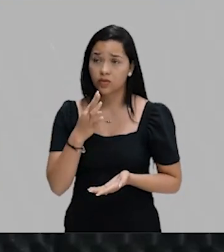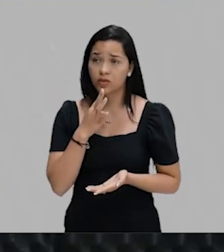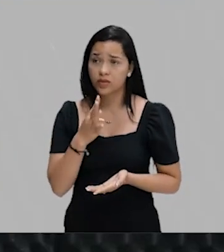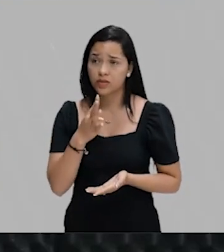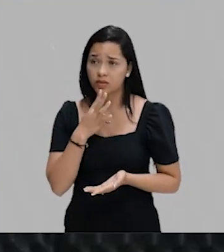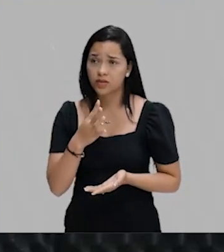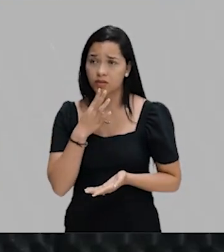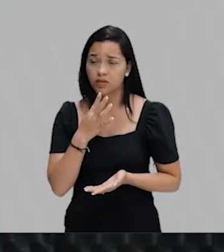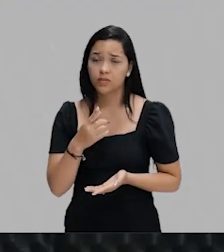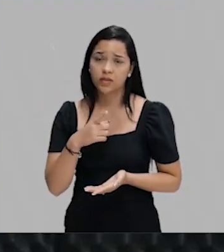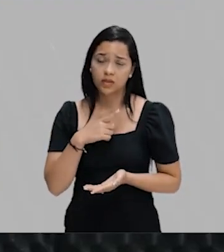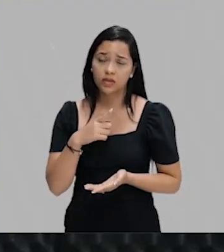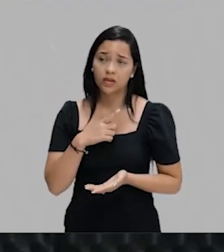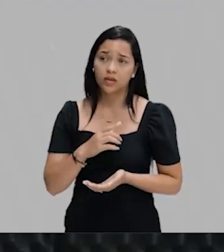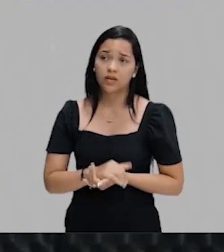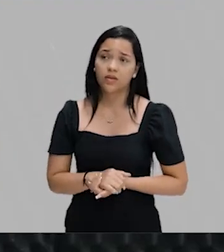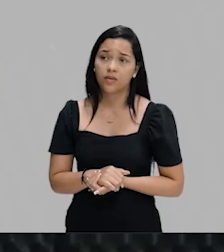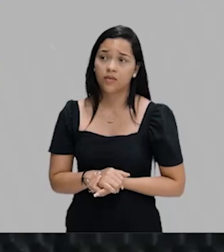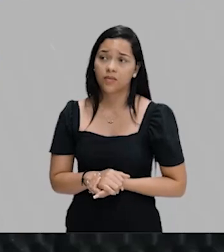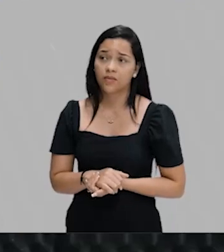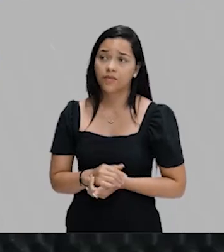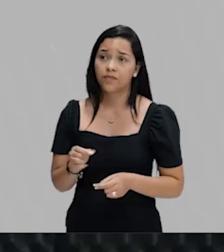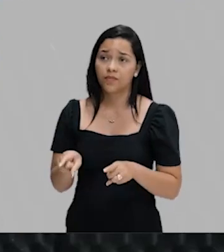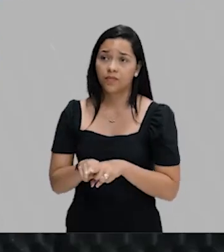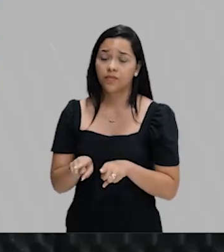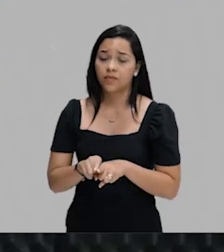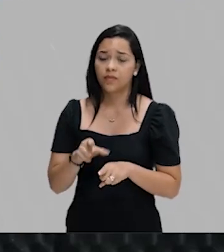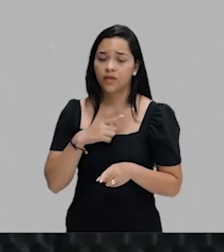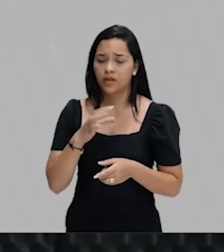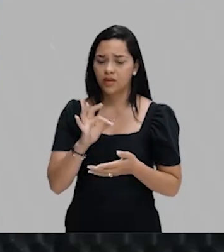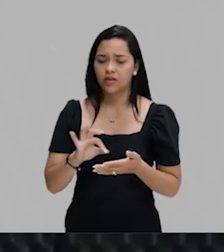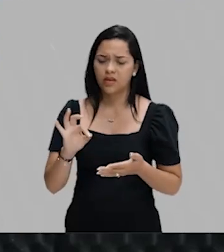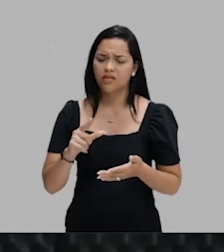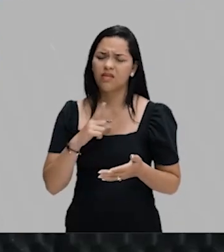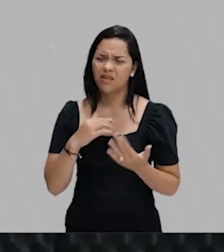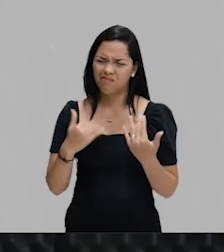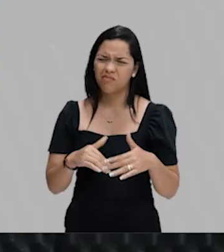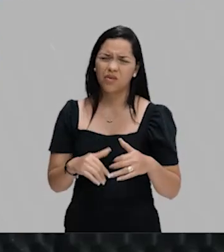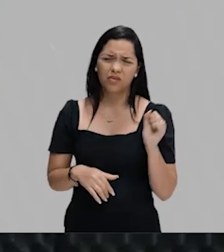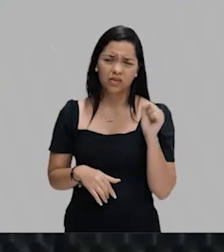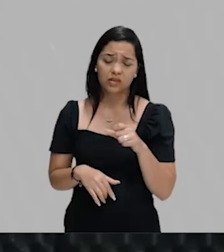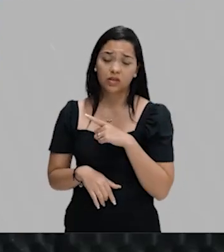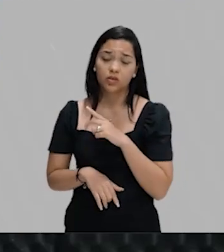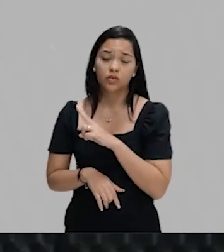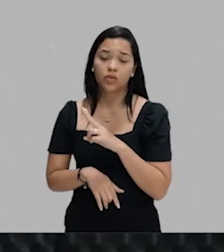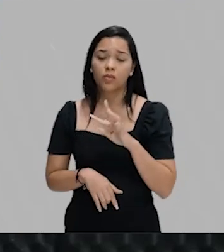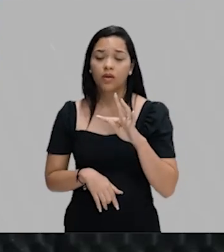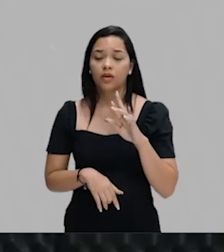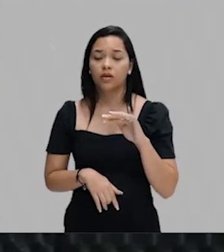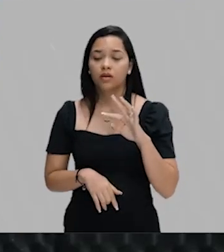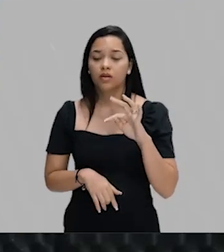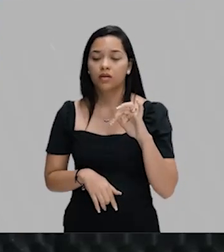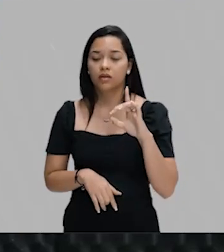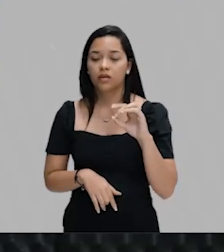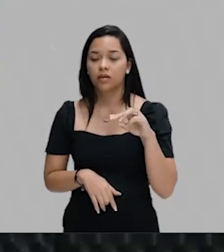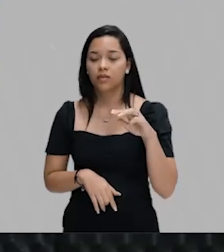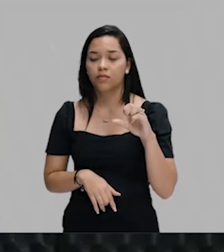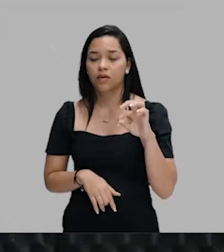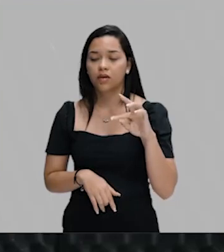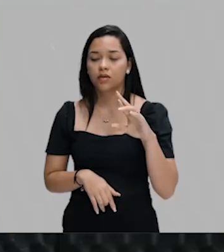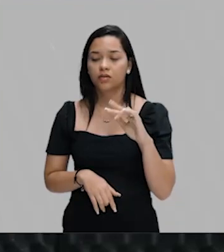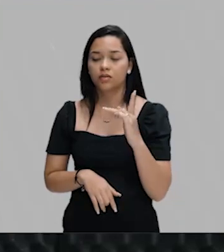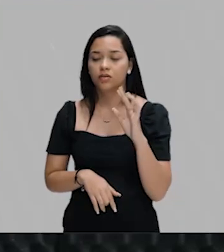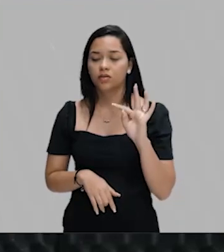mercado, a União Monetária, tá? Através, ela foi assinada, isso aqui cai muito em prova, tá? O chamado Tratado de Maastricht, tá certo?